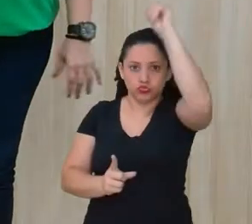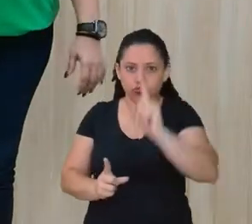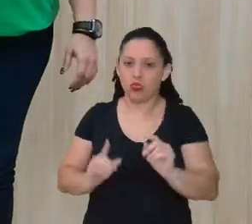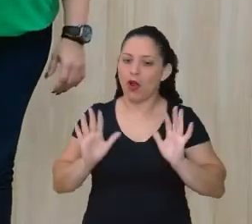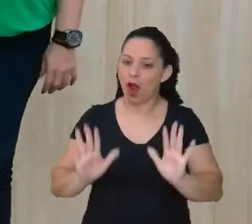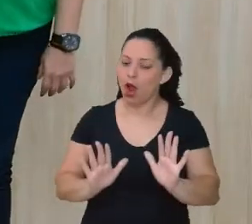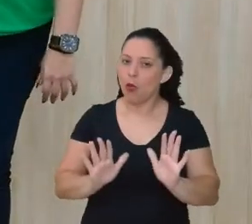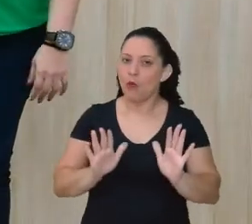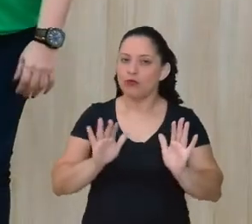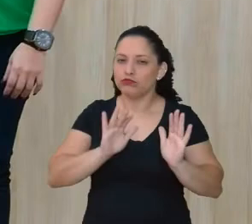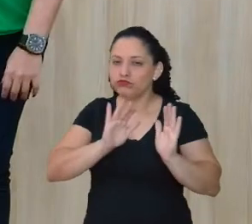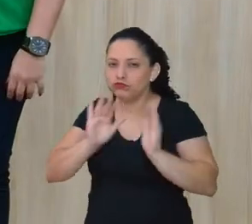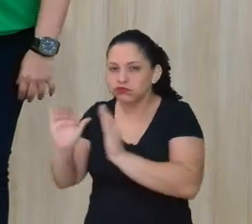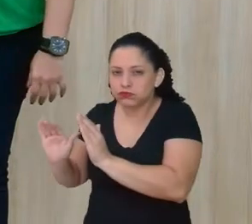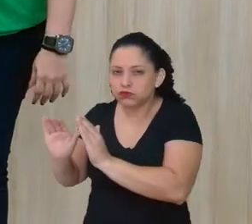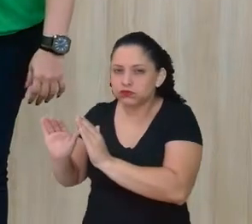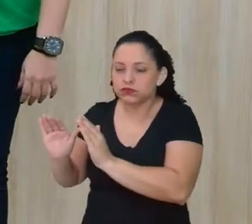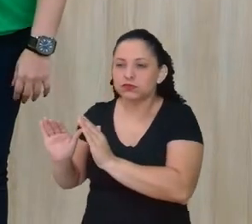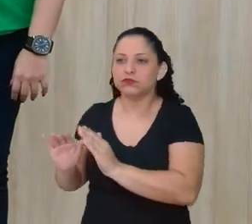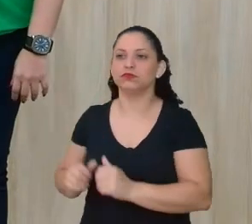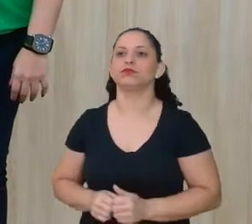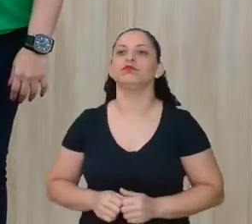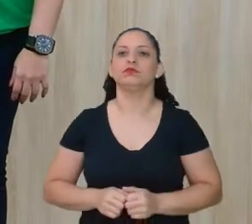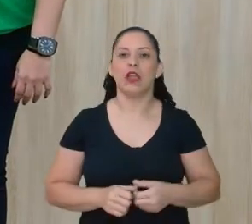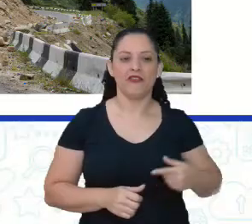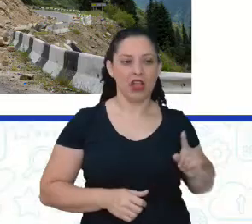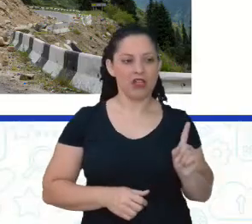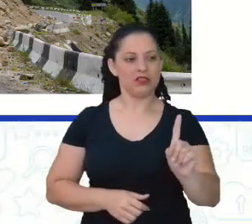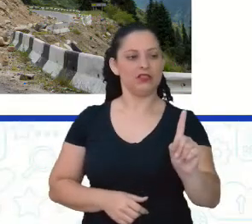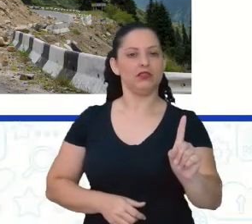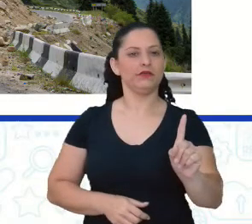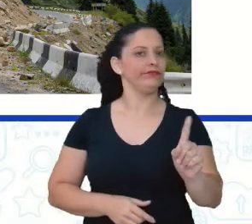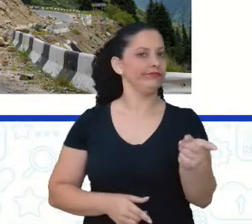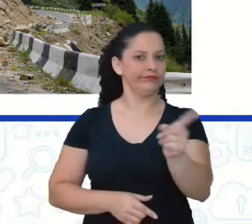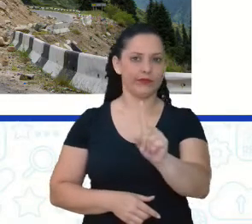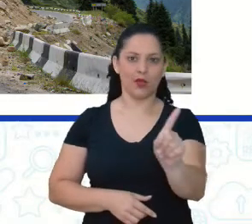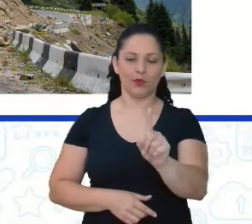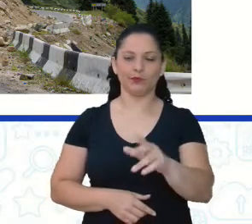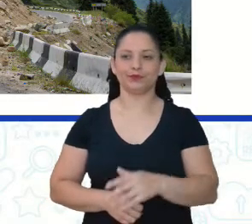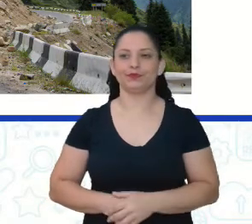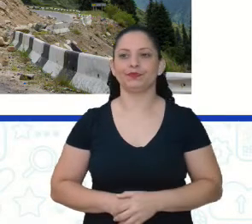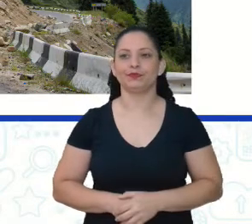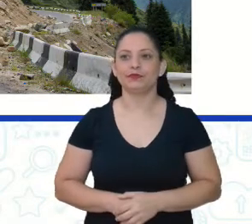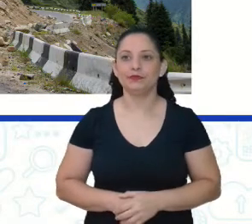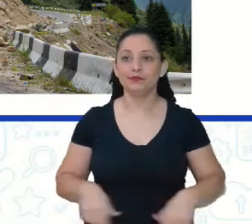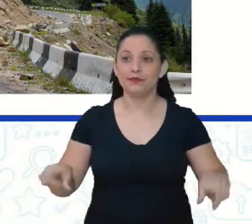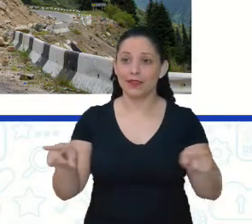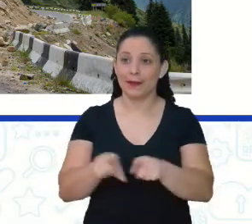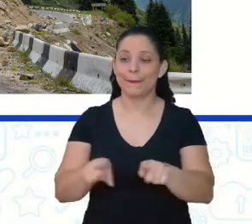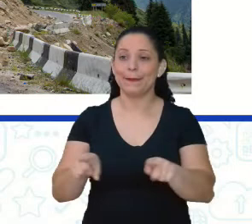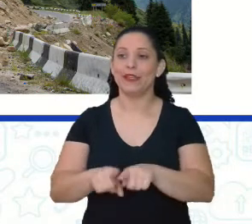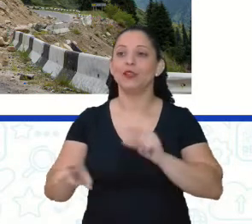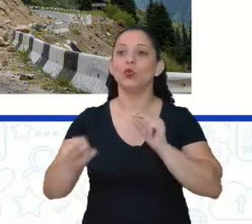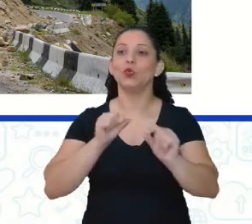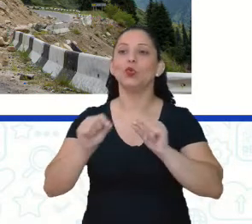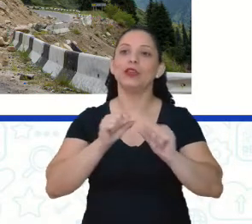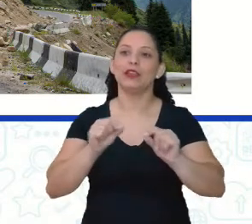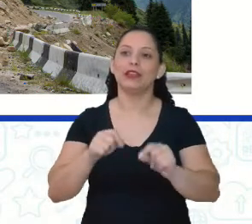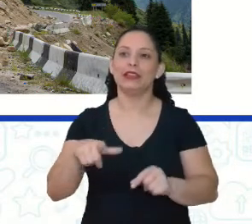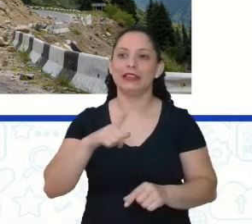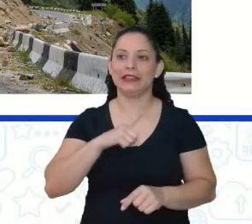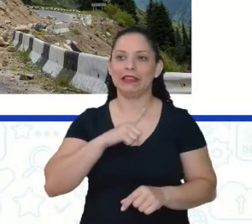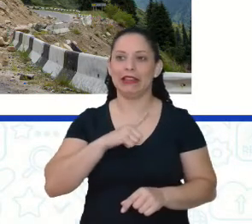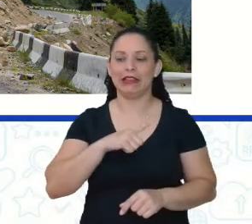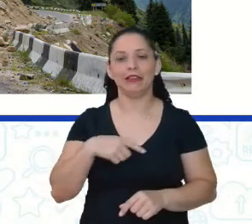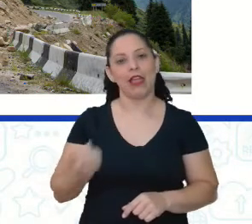mais, tá certo? Se abriguem, não fiquem expostos. Temos também aqui, ó, deslizamentos de terra e